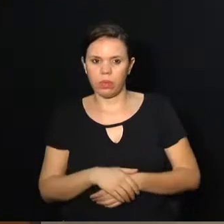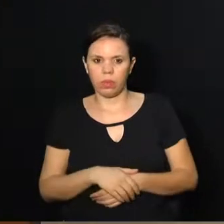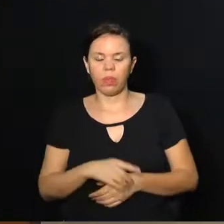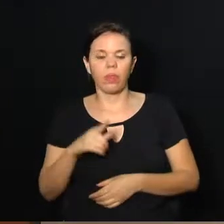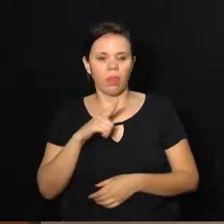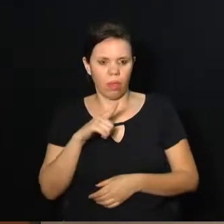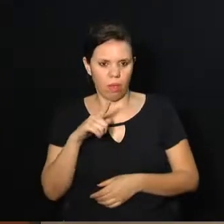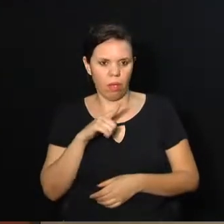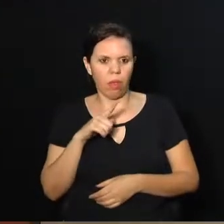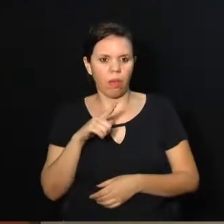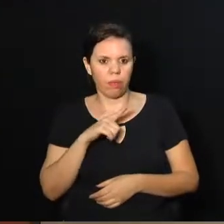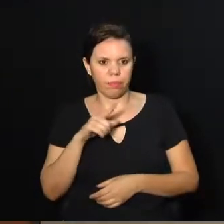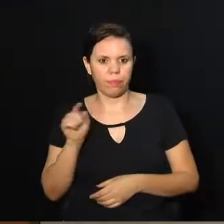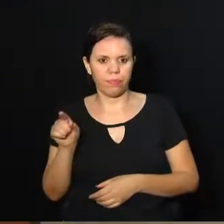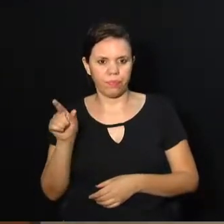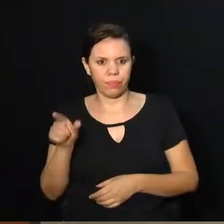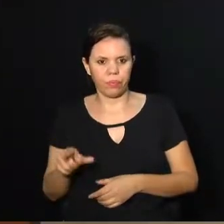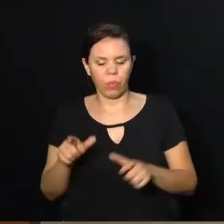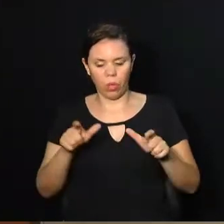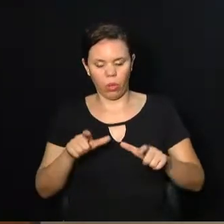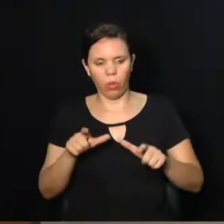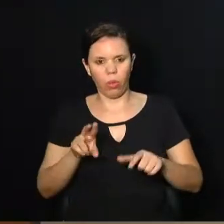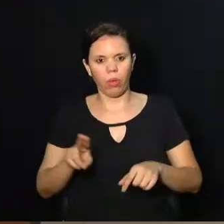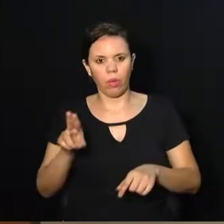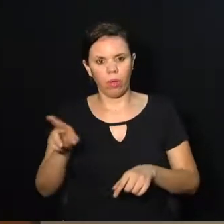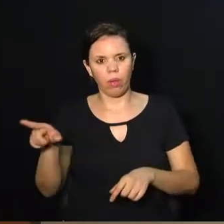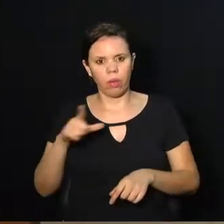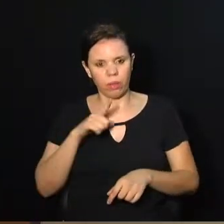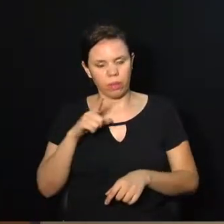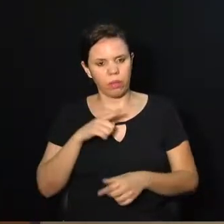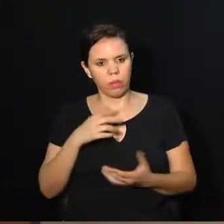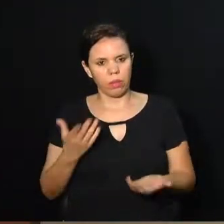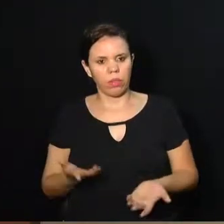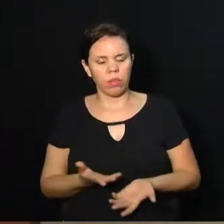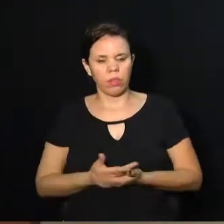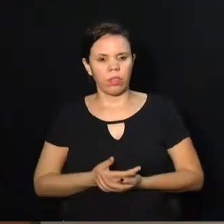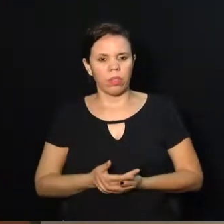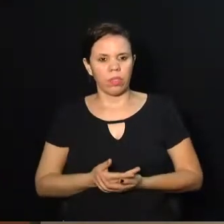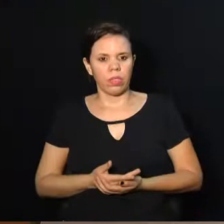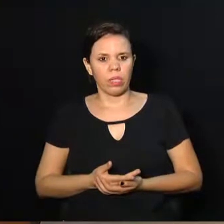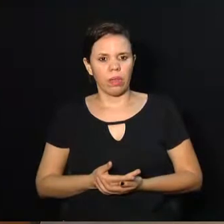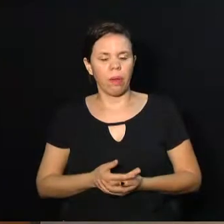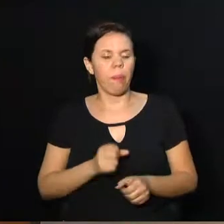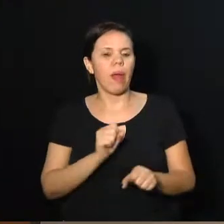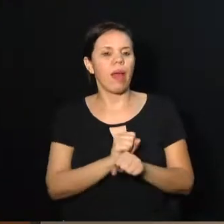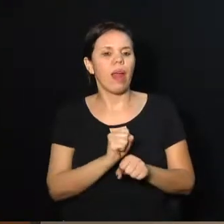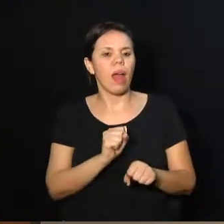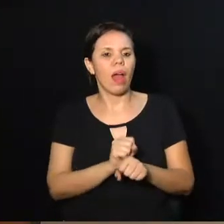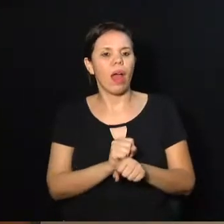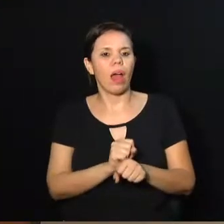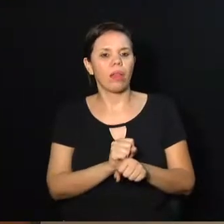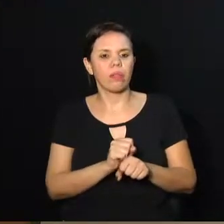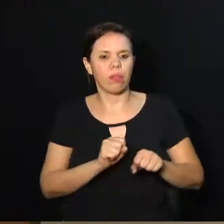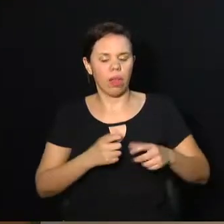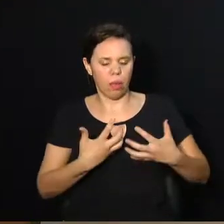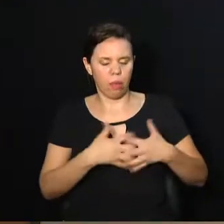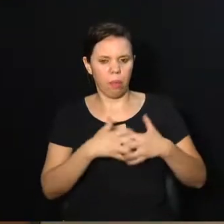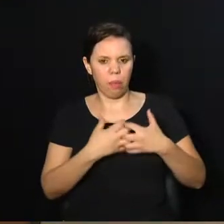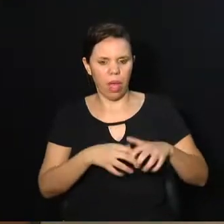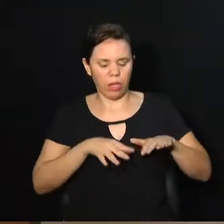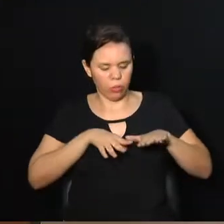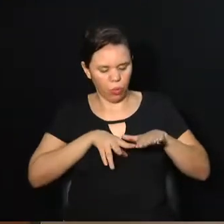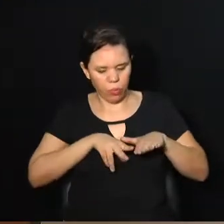tem a questão de um espaço que eles têm praticamente ocioso, com máquinas de costura novas, umas 4,